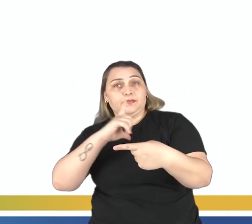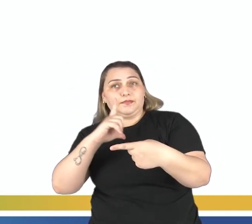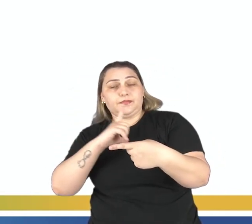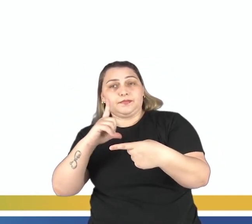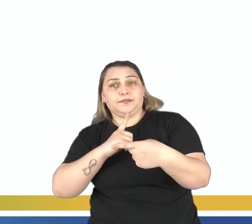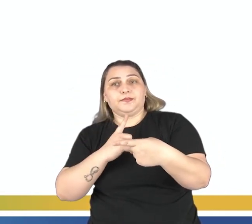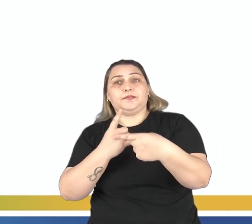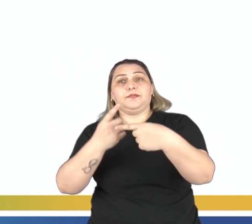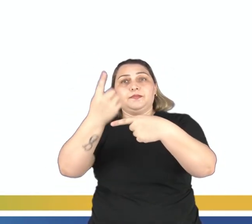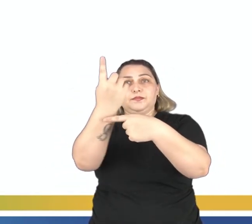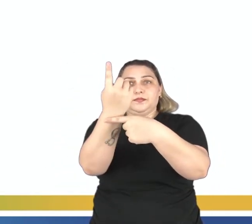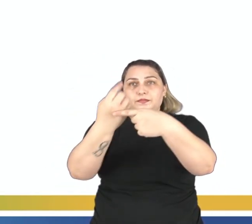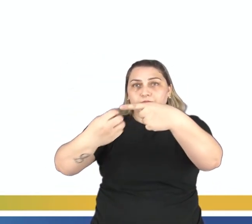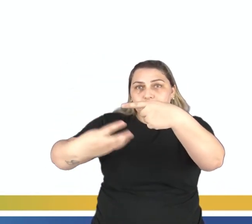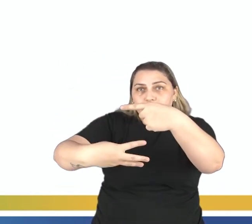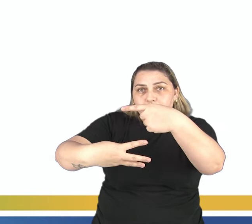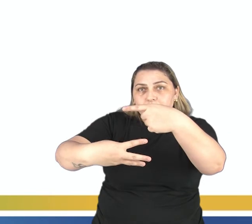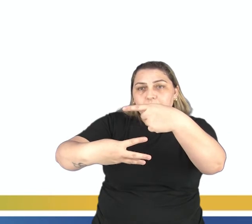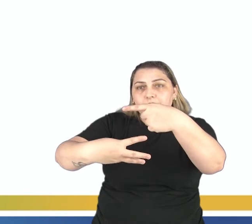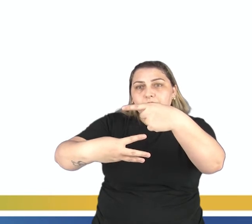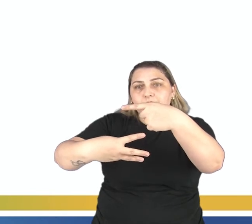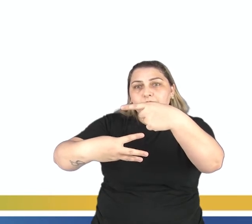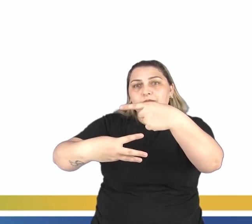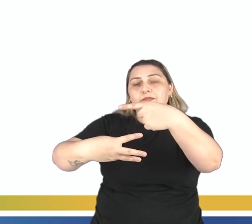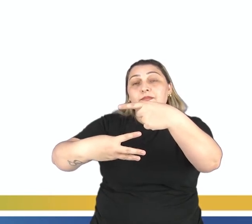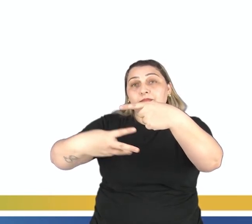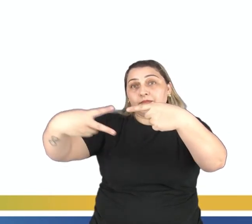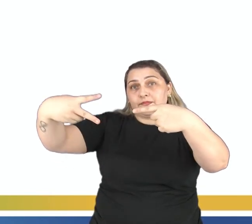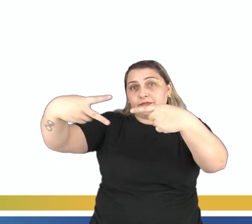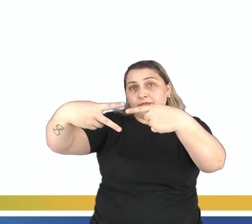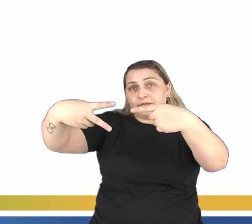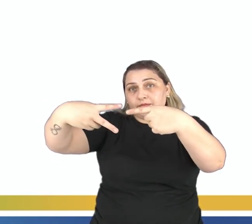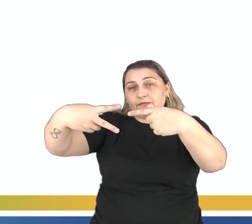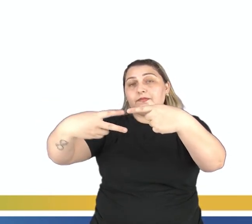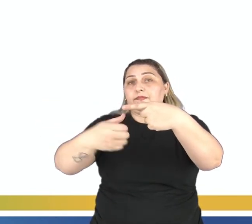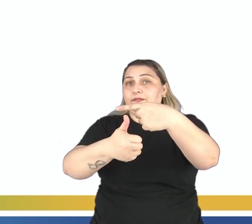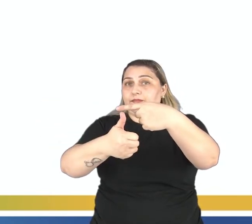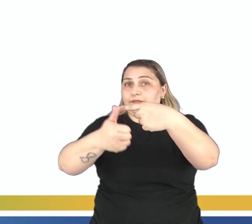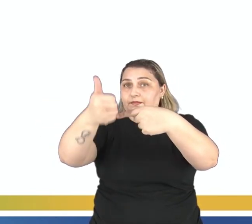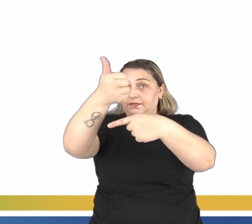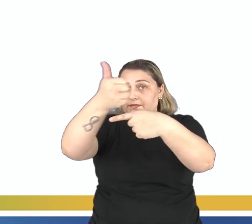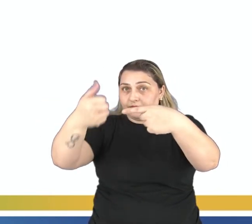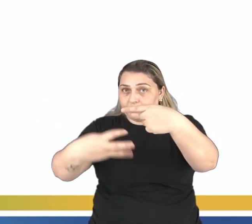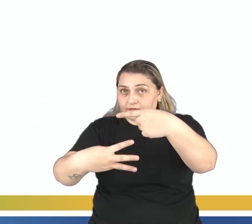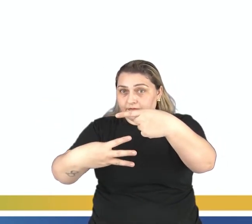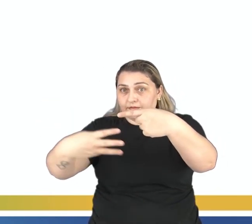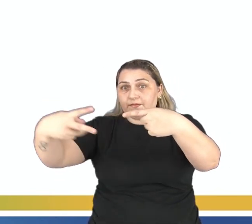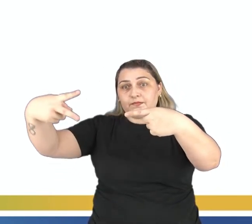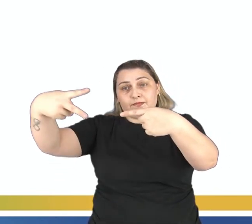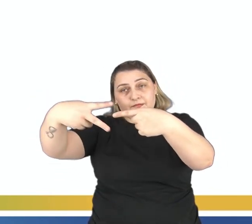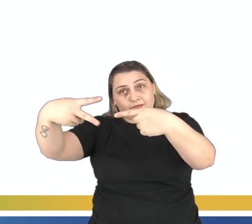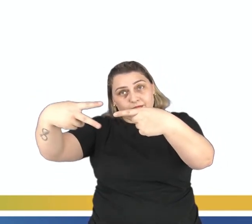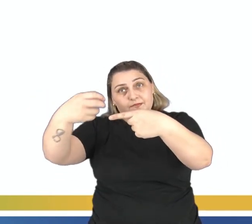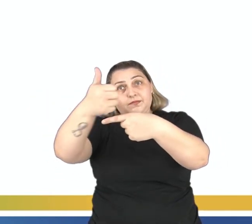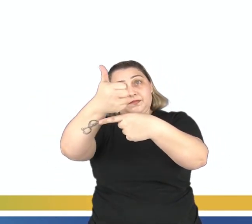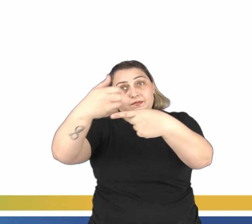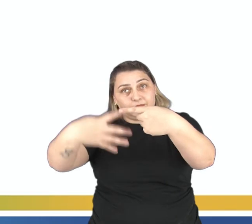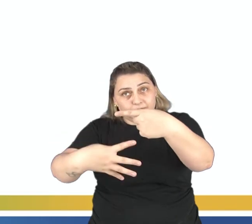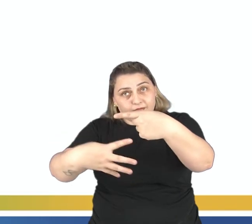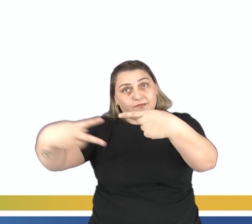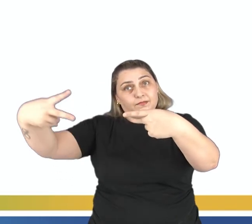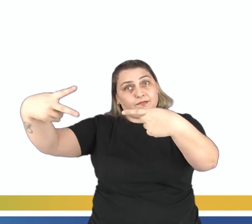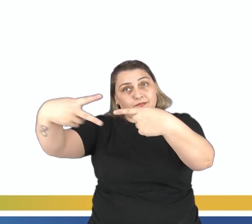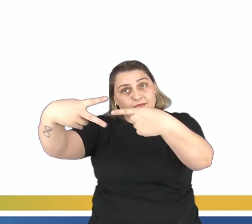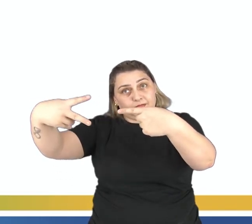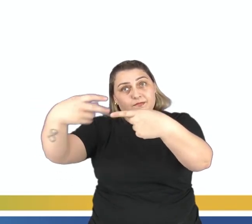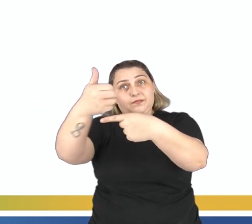o quê? 1/3, né? Então, meio é maior que 1/3, que é maior que 1/4,